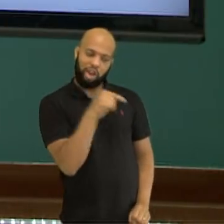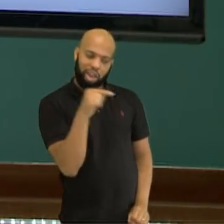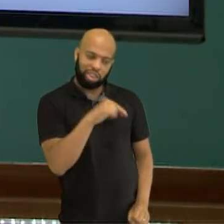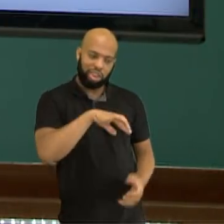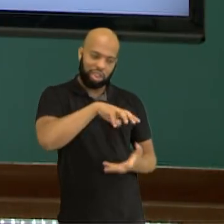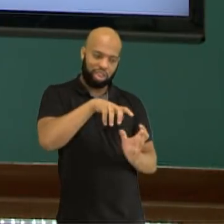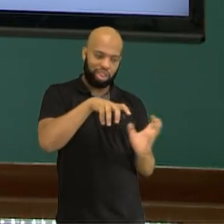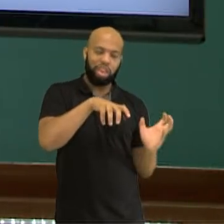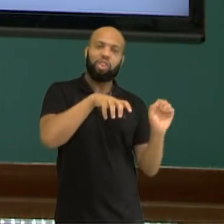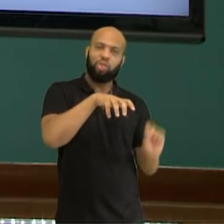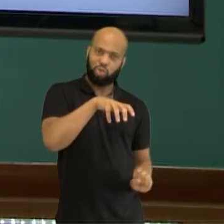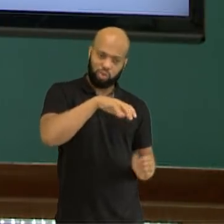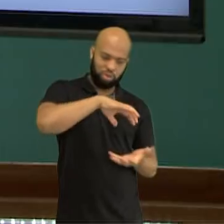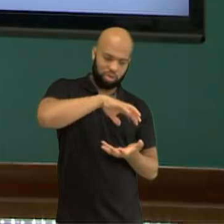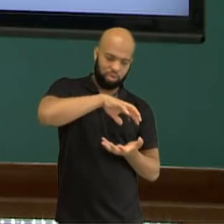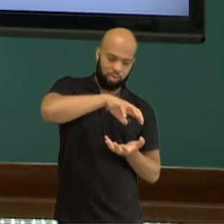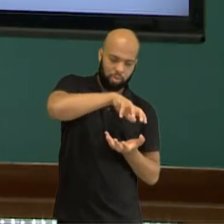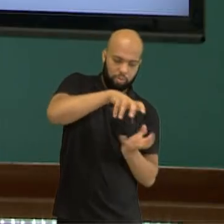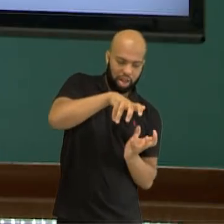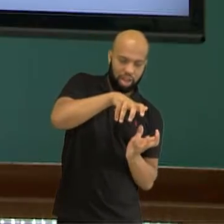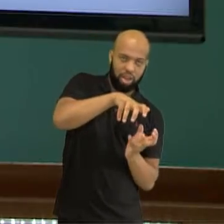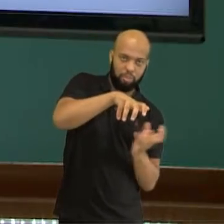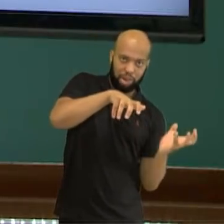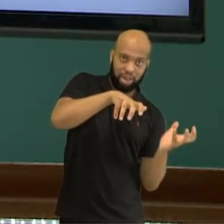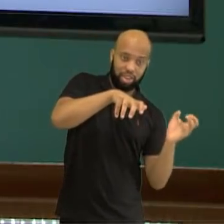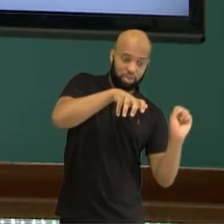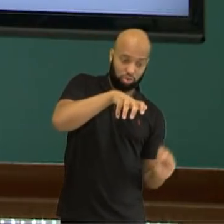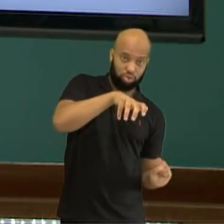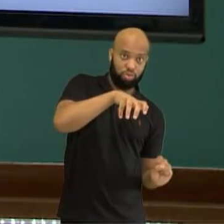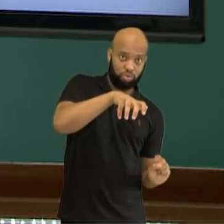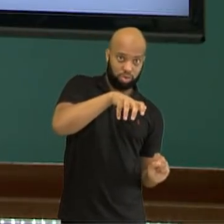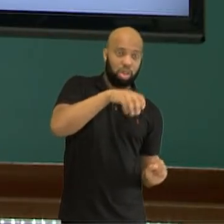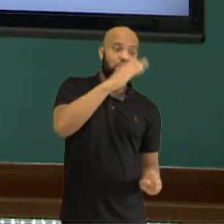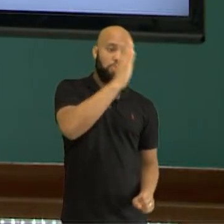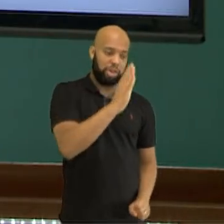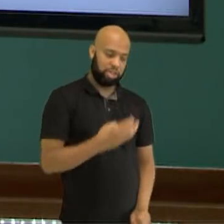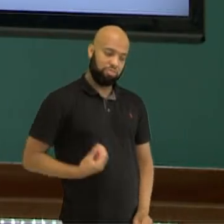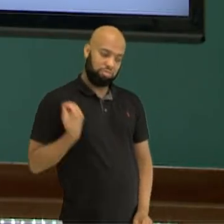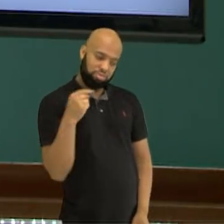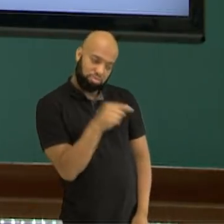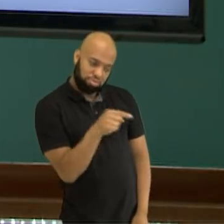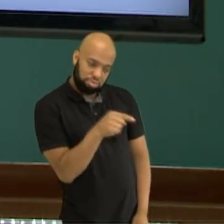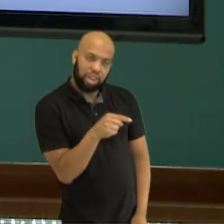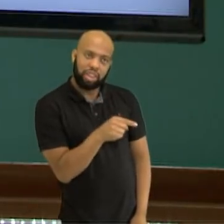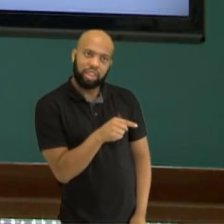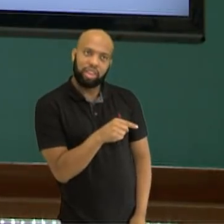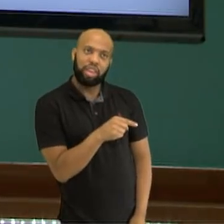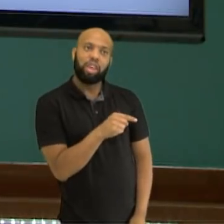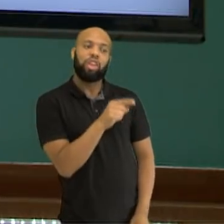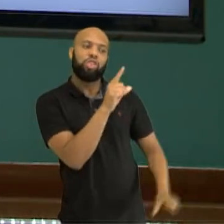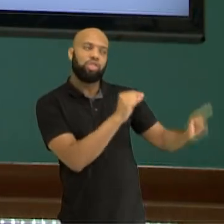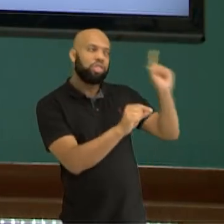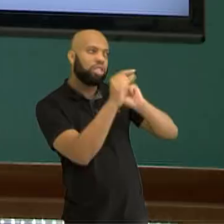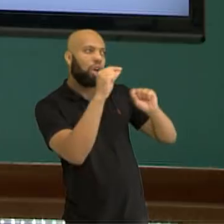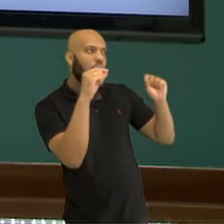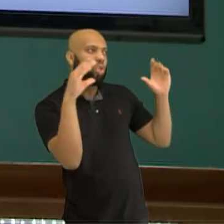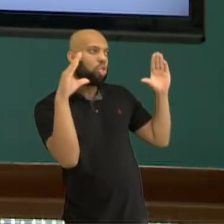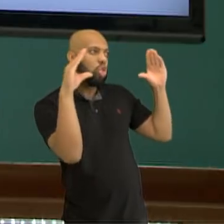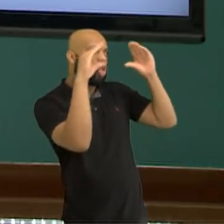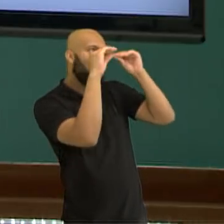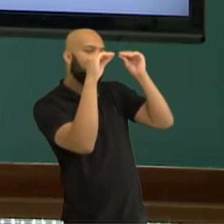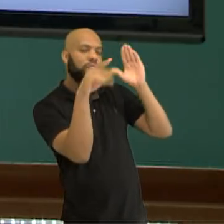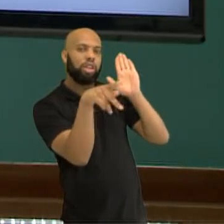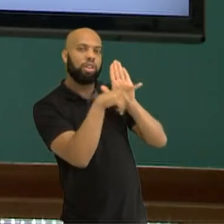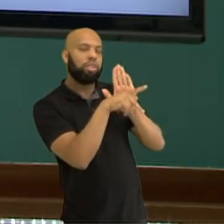sua parcela, das pessoas que vivem no hemisfério sul. Então, esse é o céu noturno que